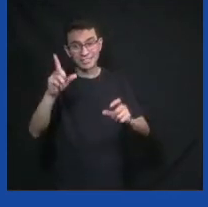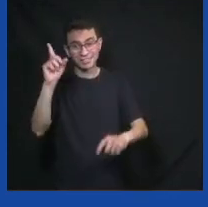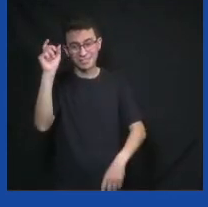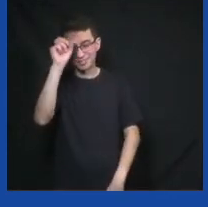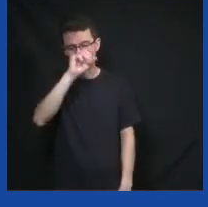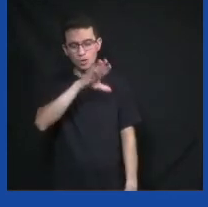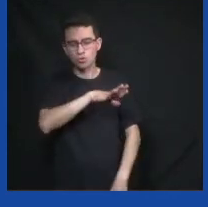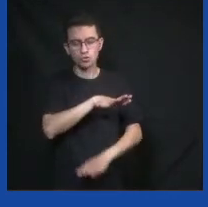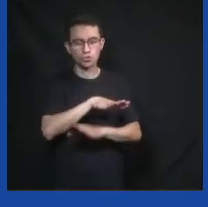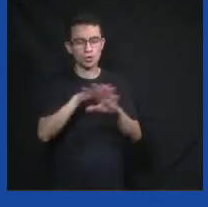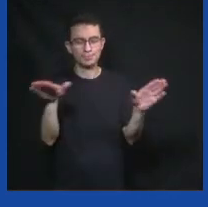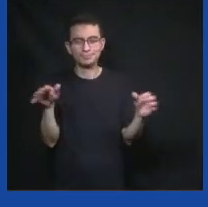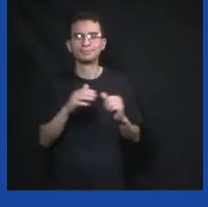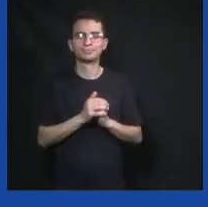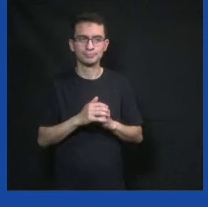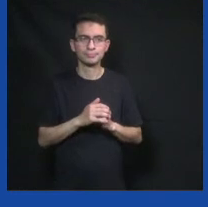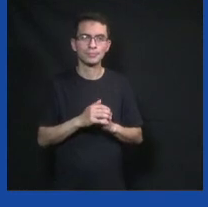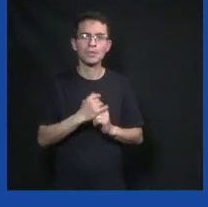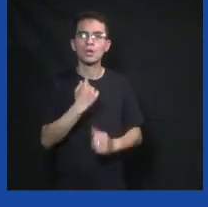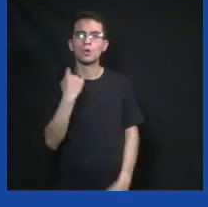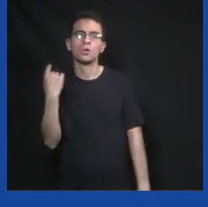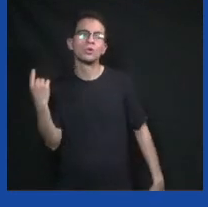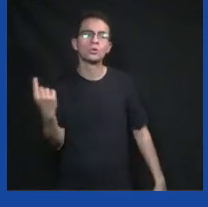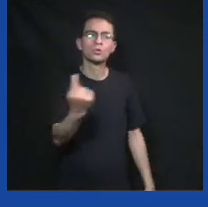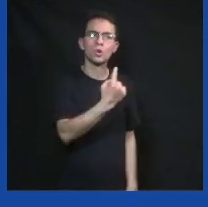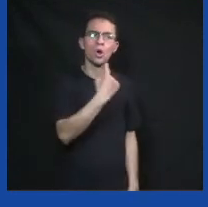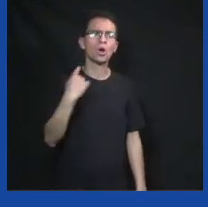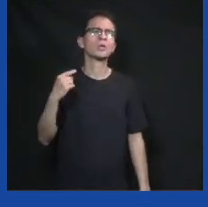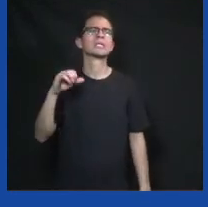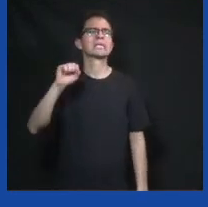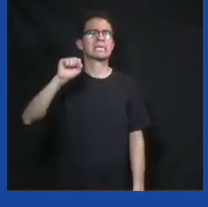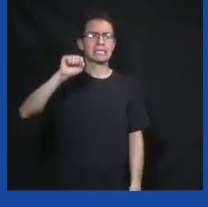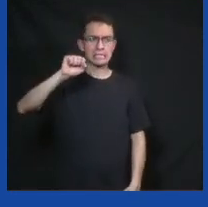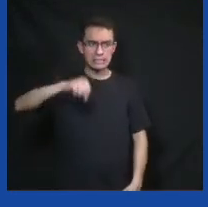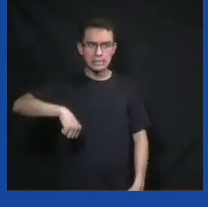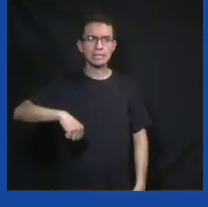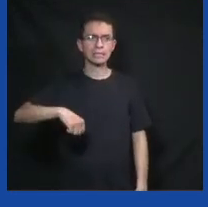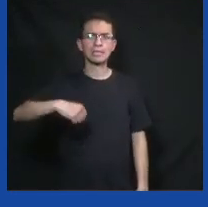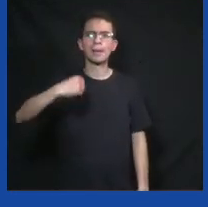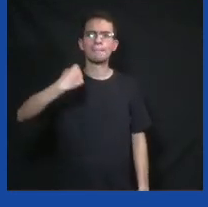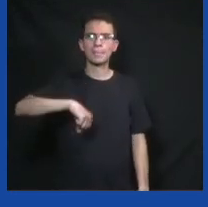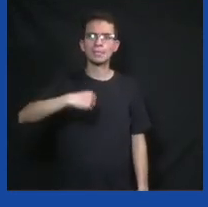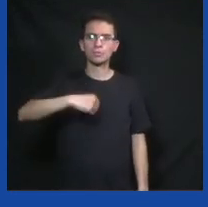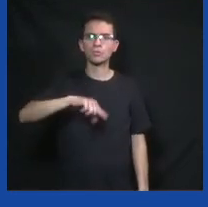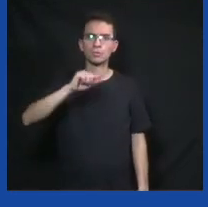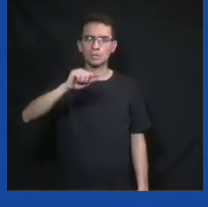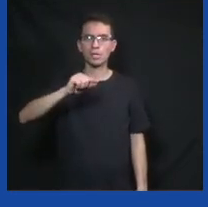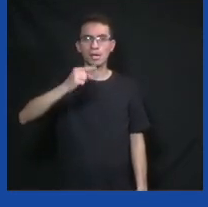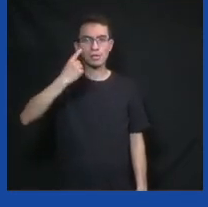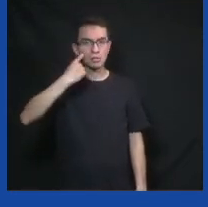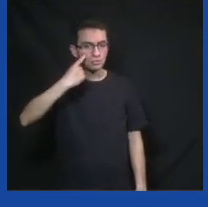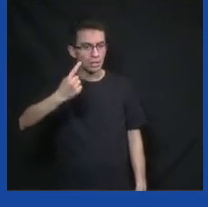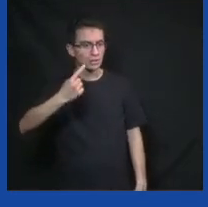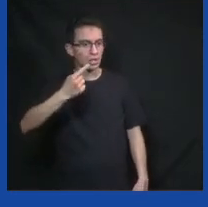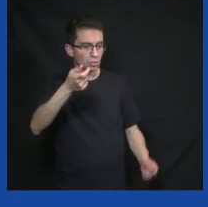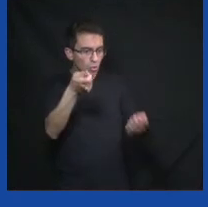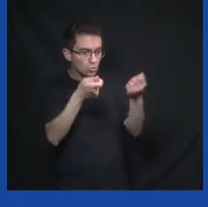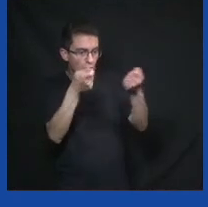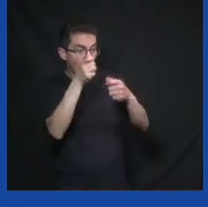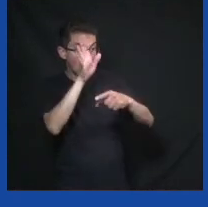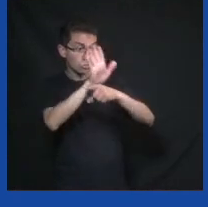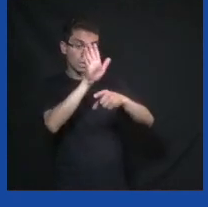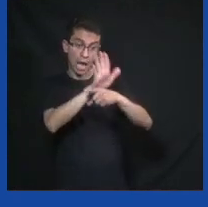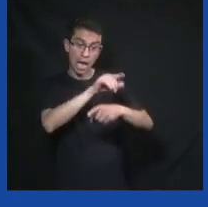disso. A gente precisa, sim, tomar os partidos políticos. Tomar e domar os partidos